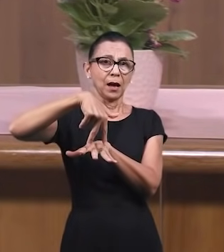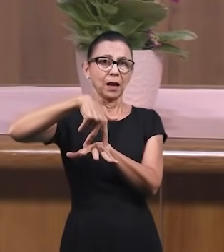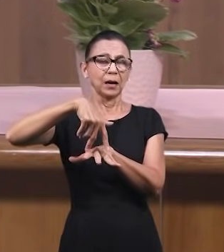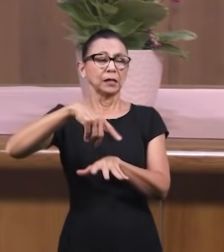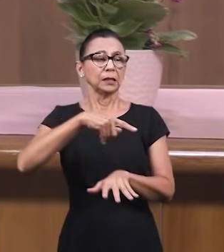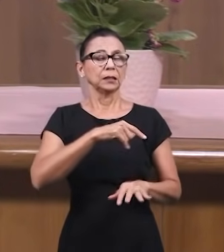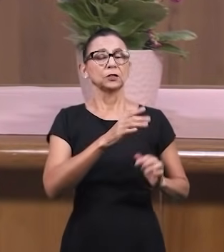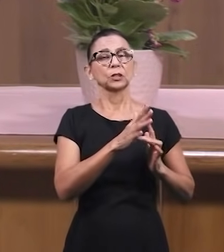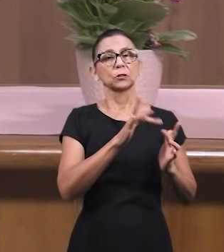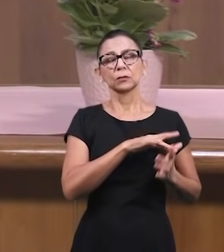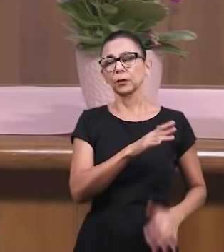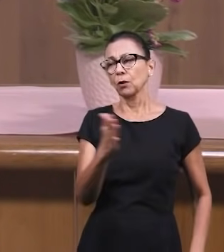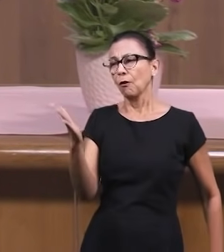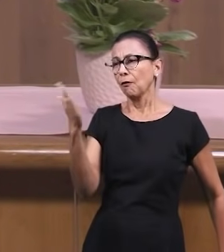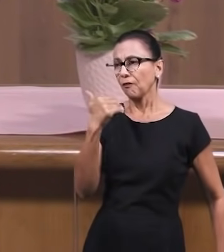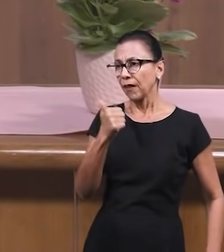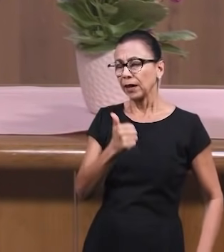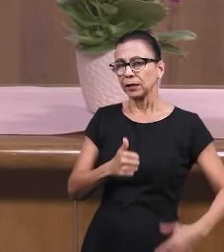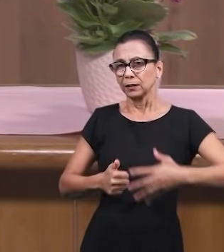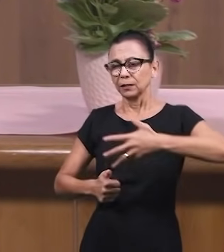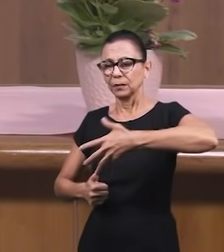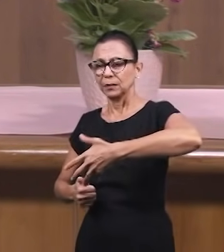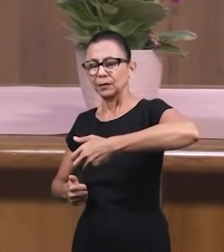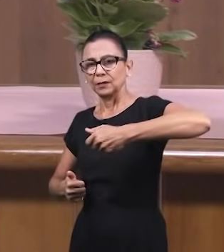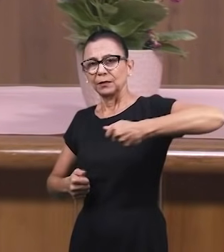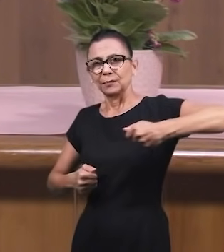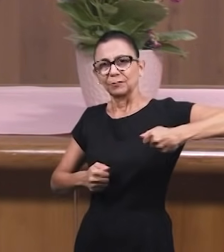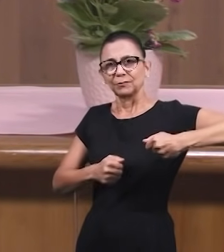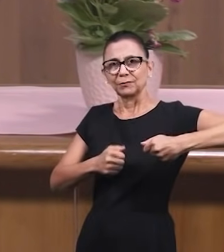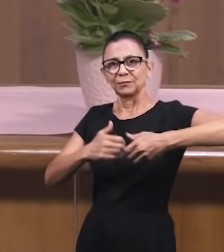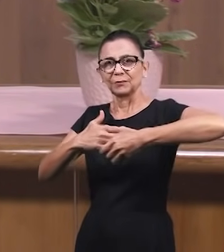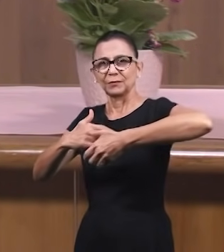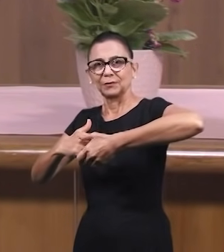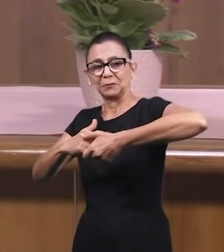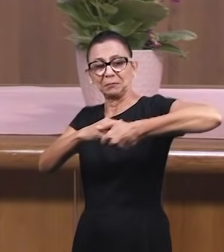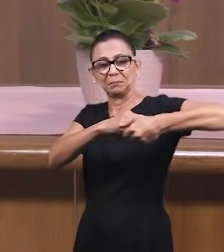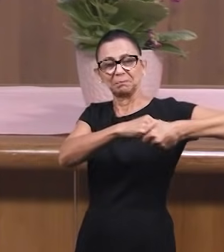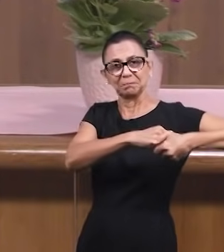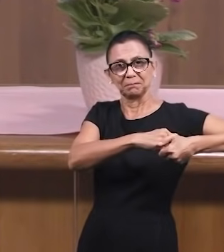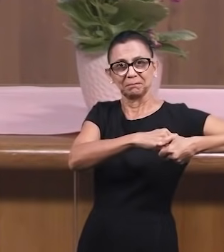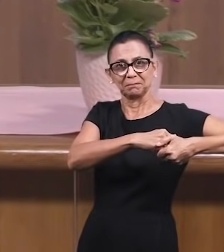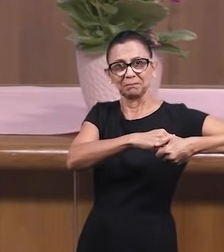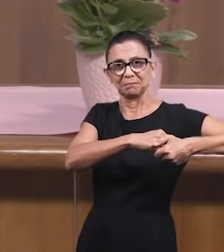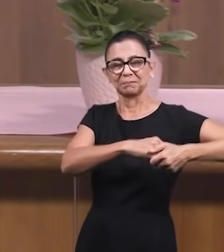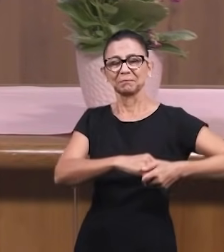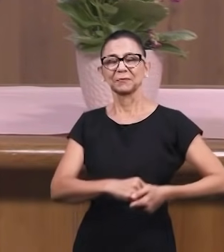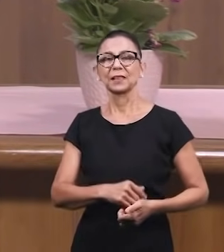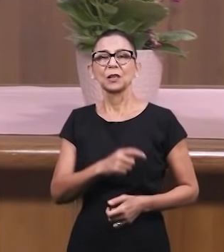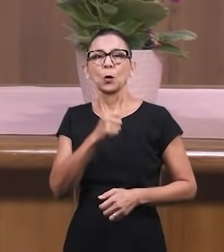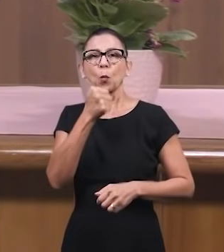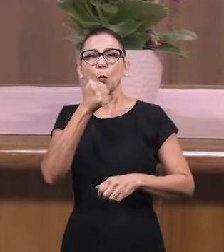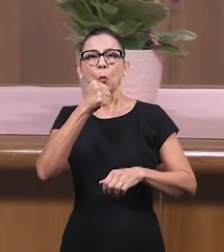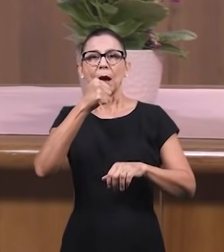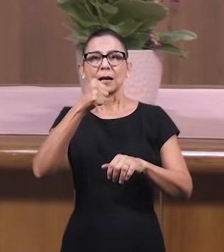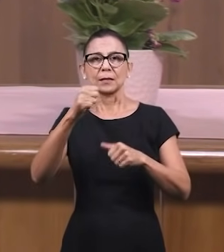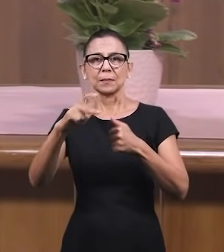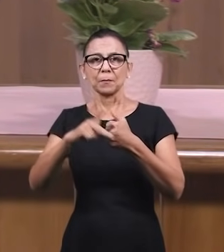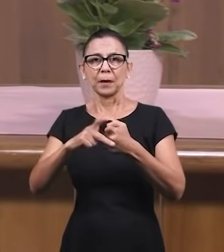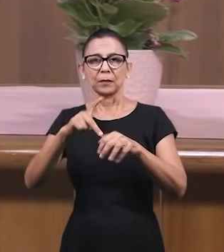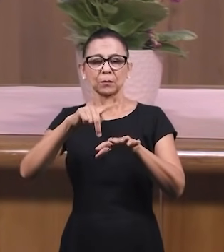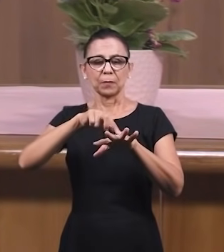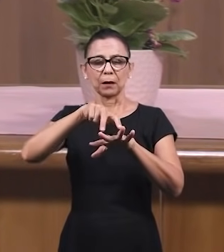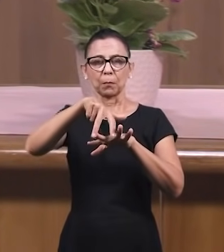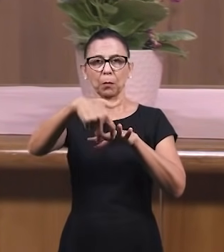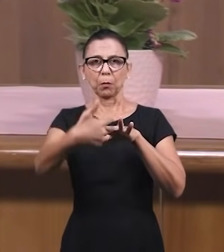Senhor Jesus no momento em que ele estava perecendo de modo fatal. Há momentos da nossa vida que